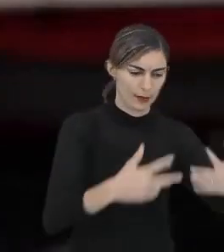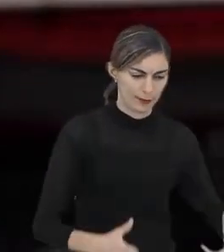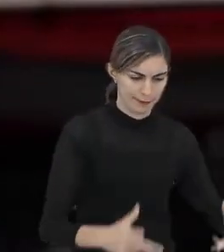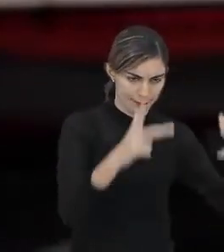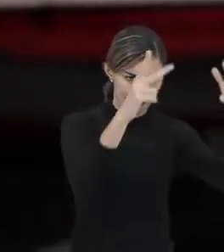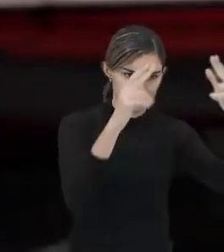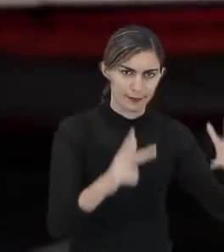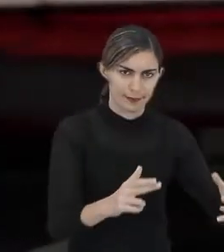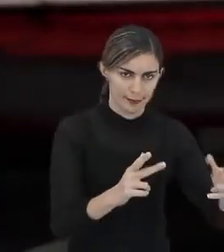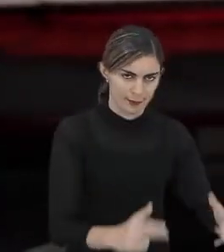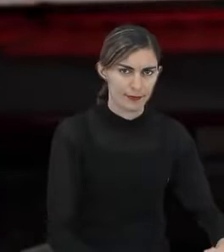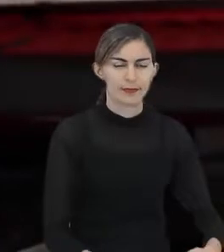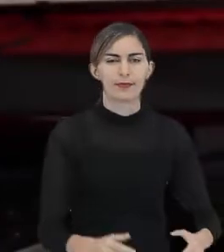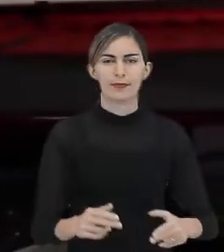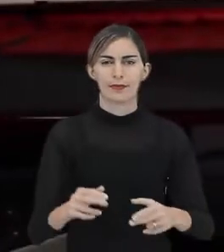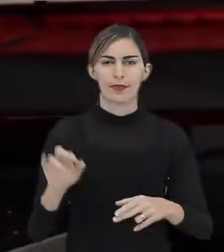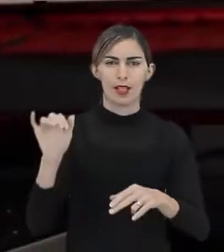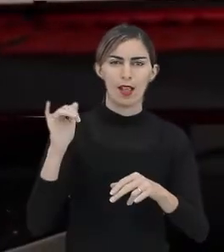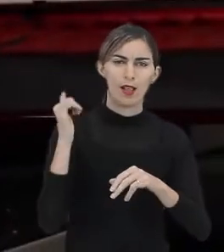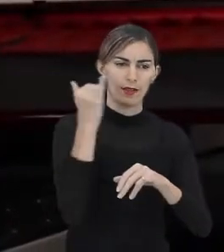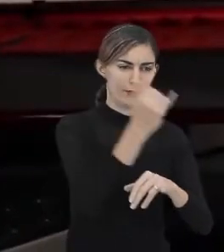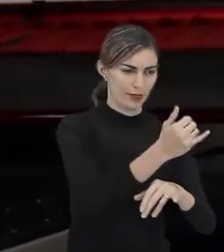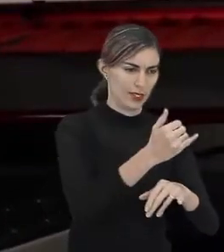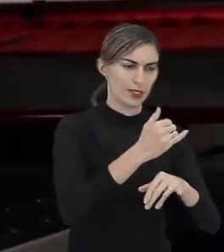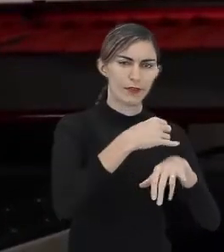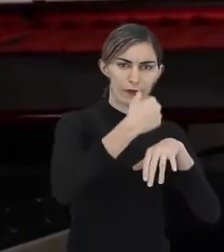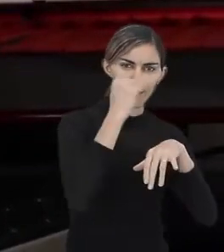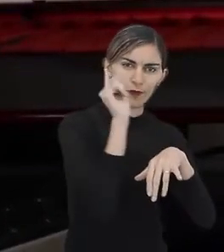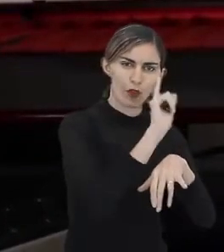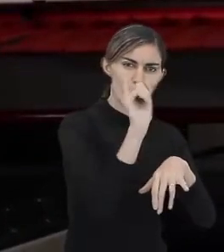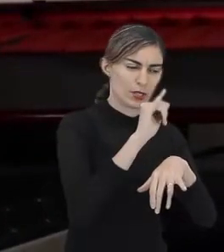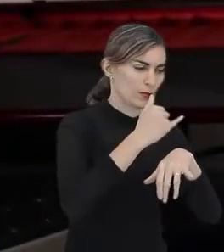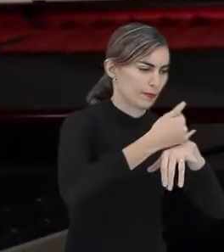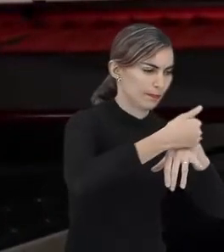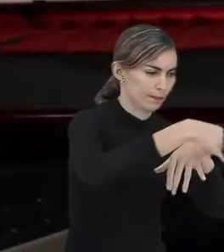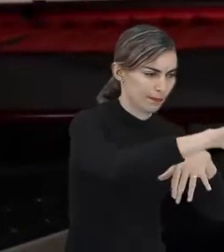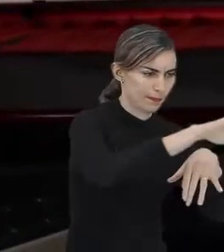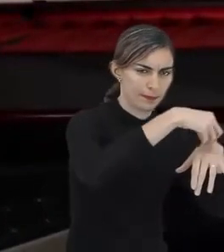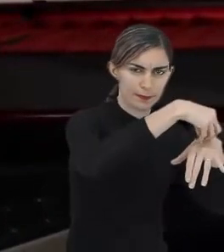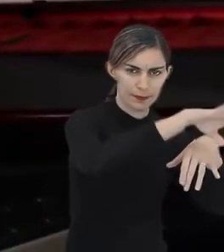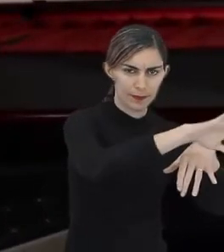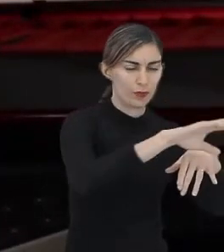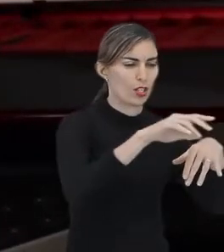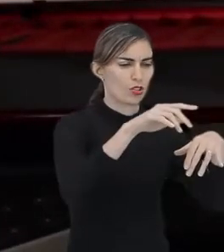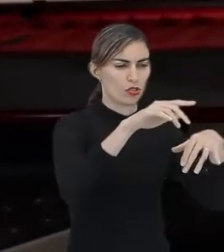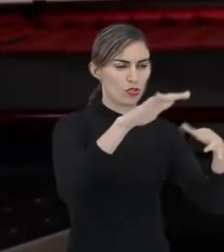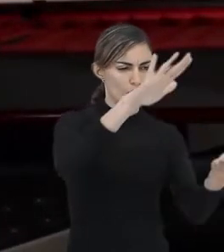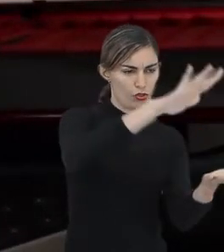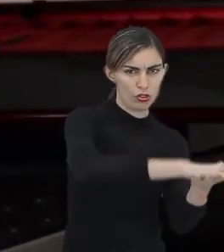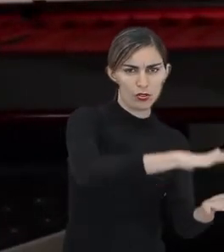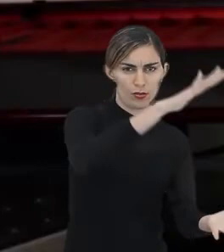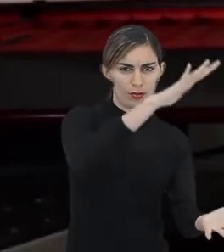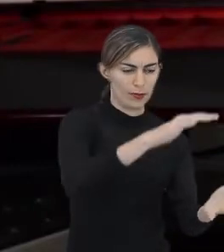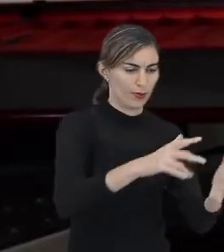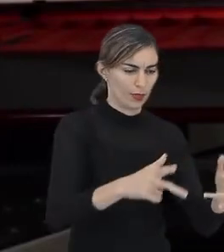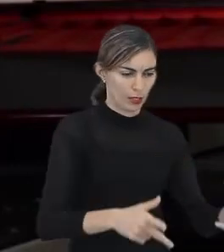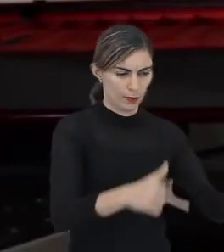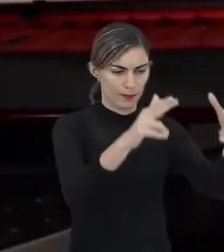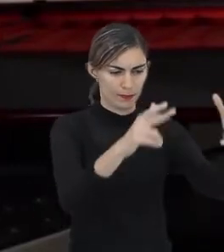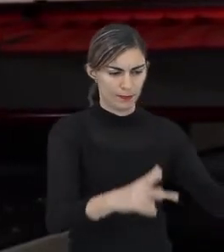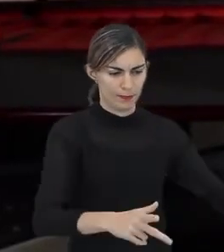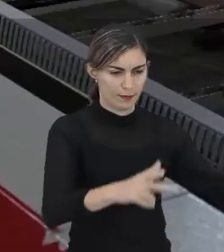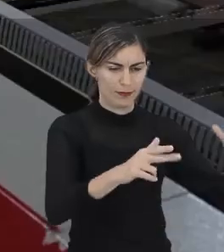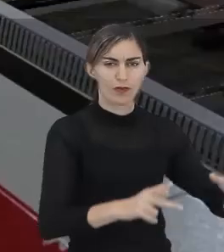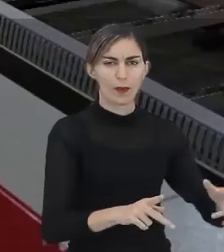de corte, recebe o arquivo com o plano de corte. Então é inserida a chapa nela,